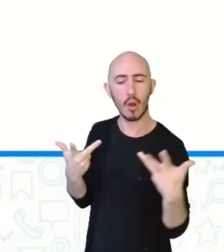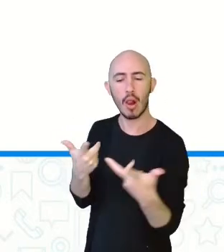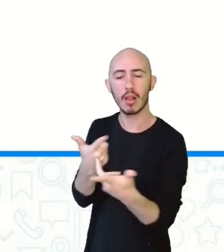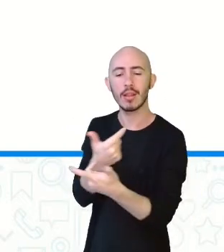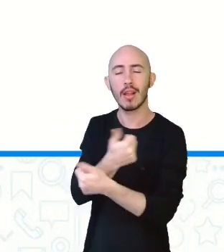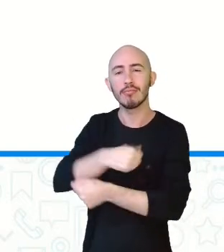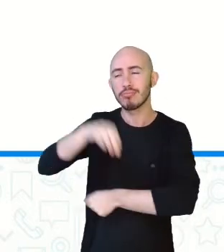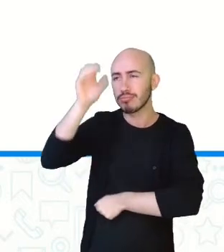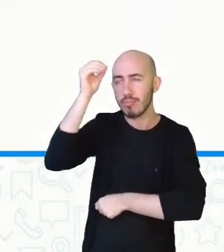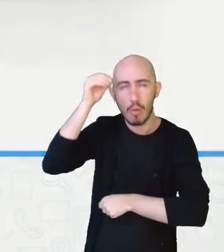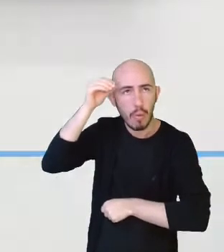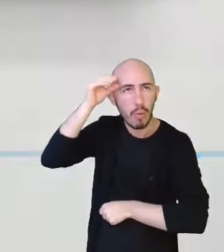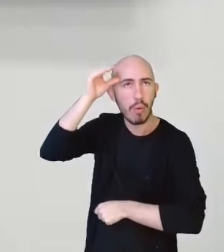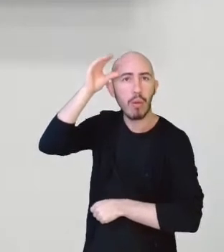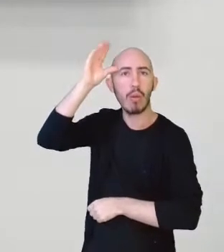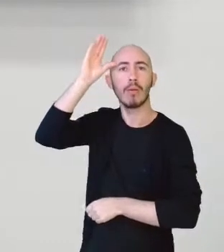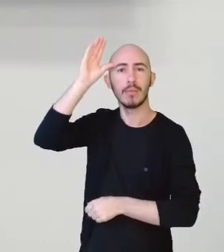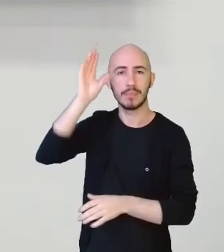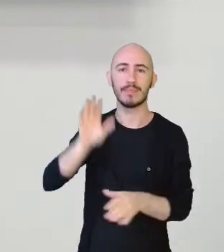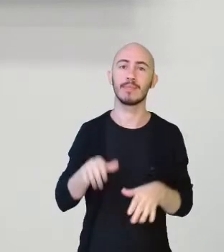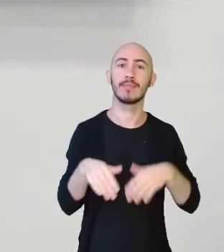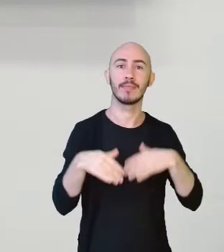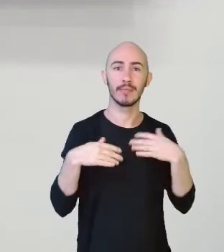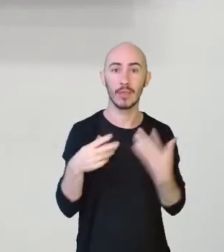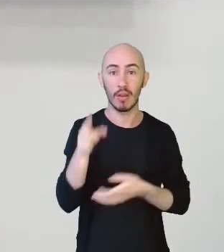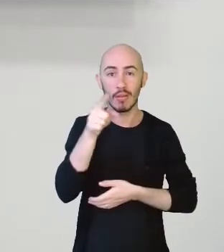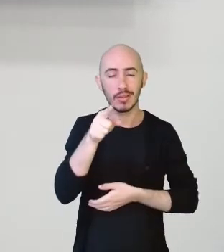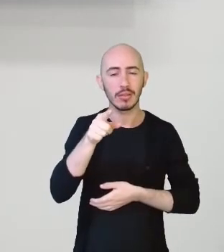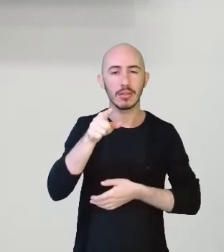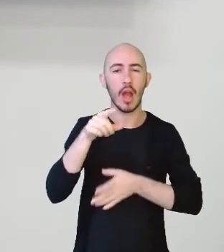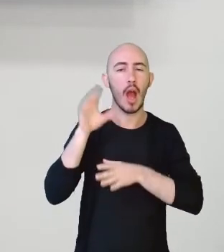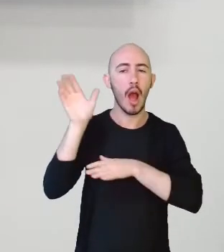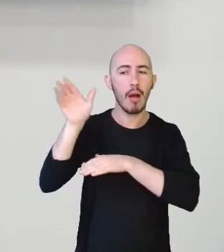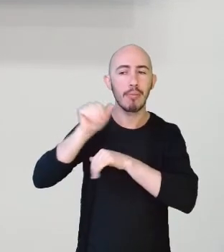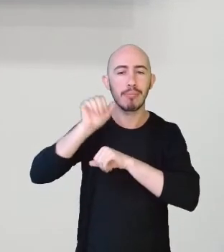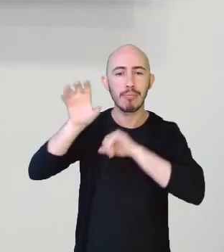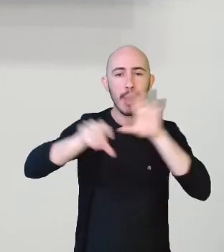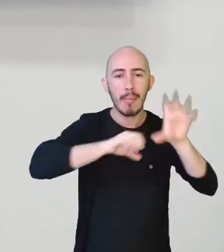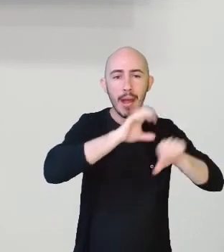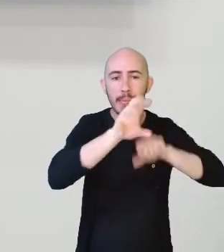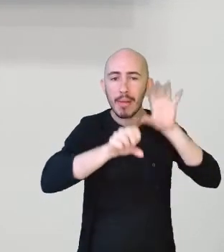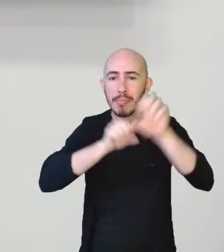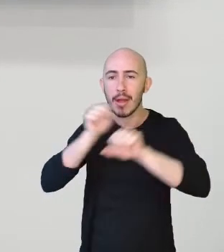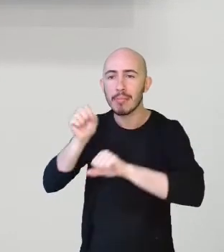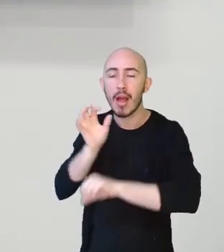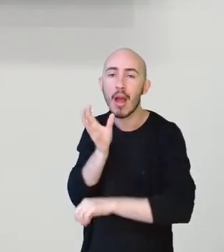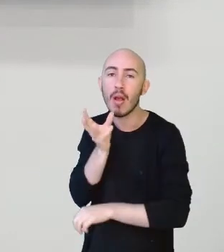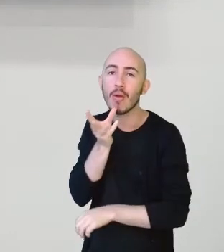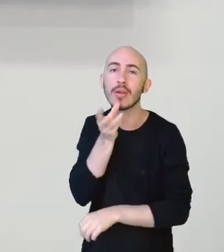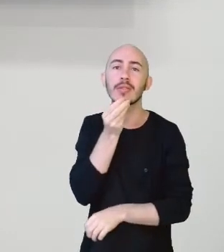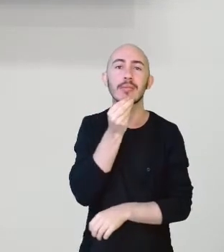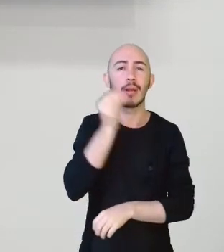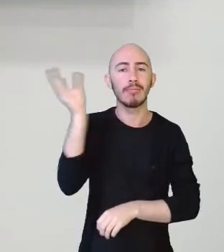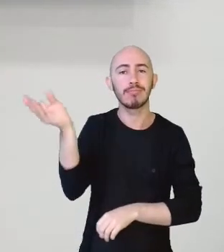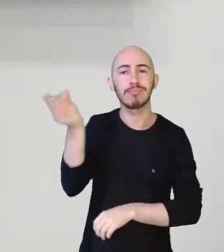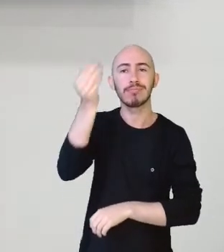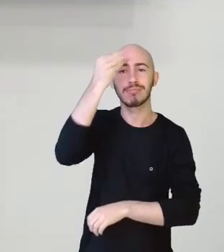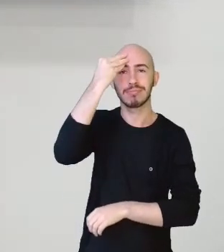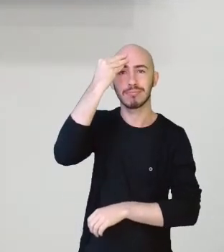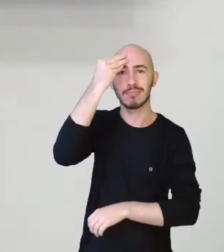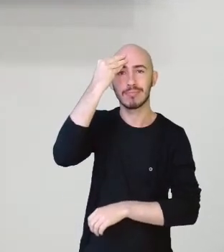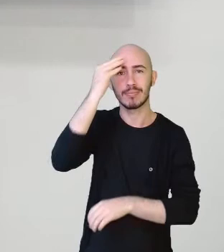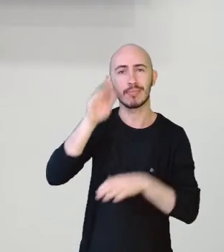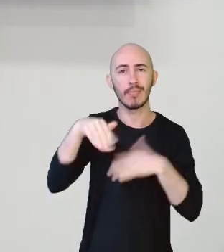Então, todo conhecimento que você tem ao longo da sua vida está sempre guardadinho aí na tua cabecinha. Você jamais